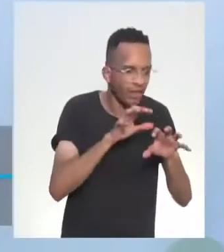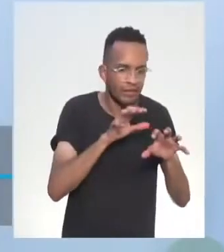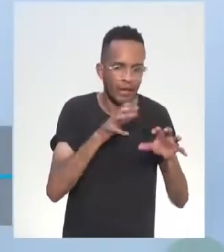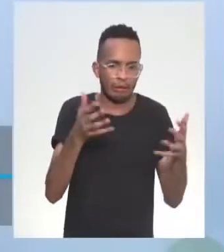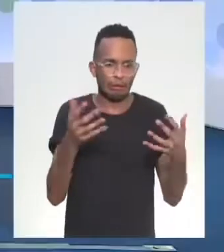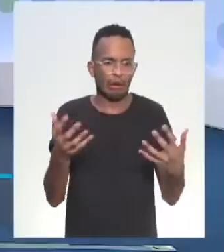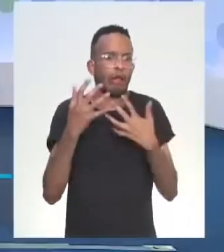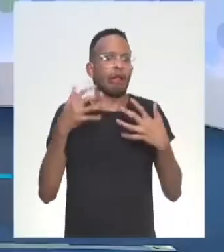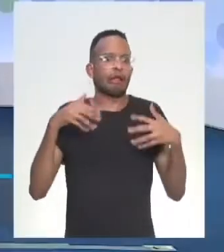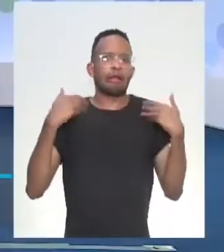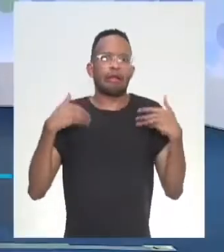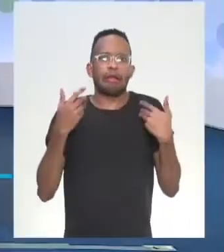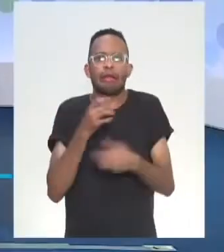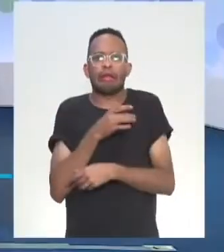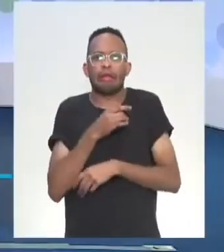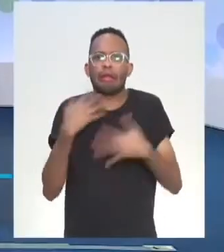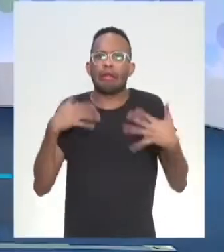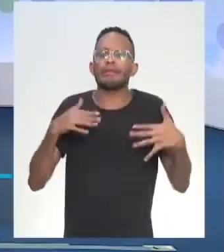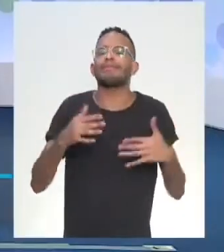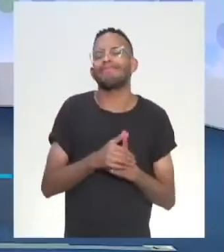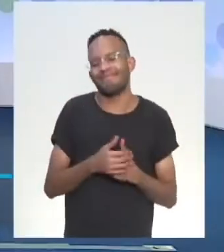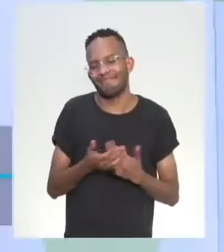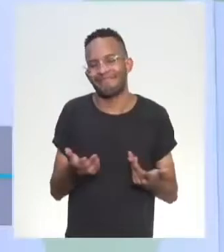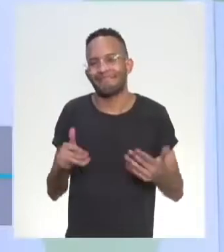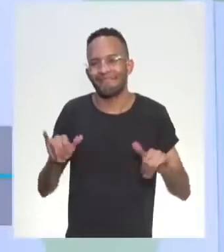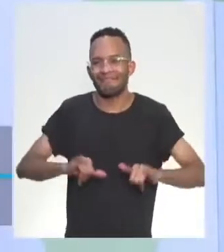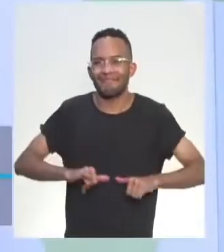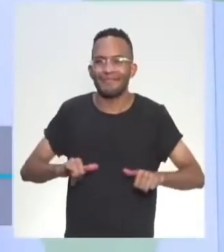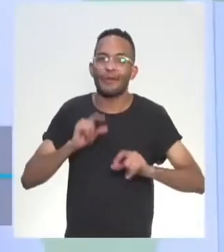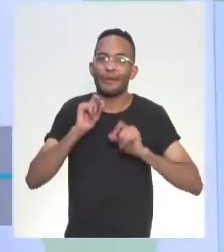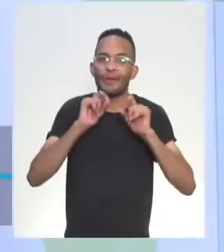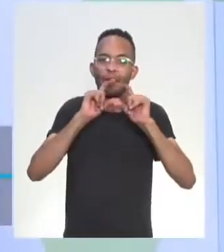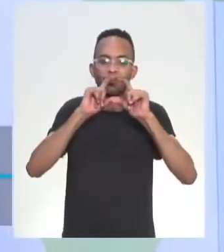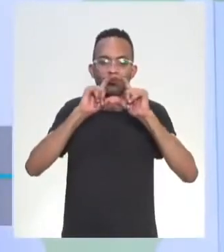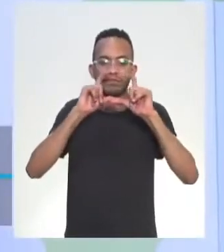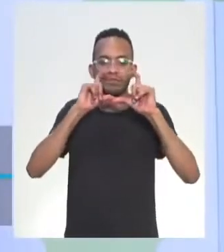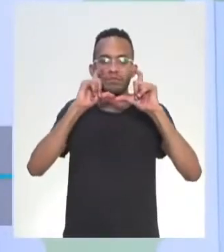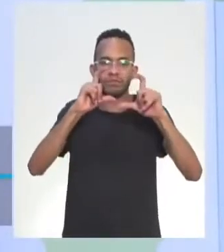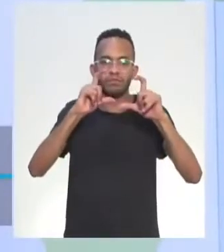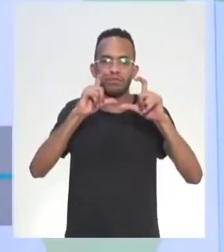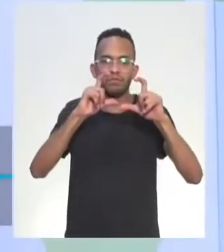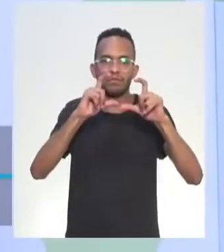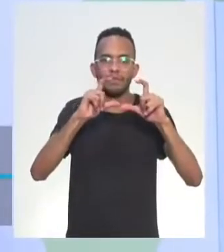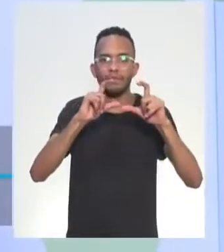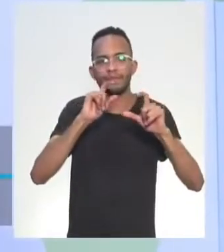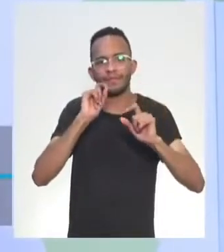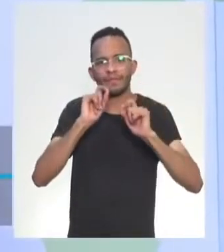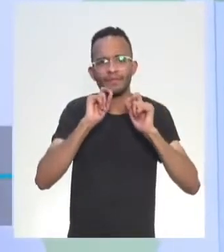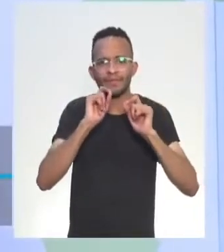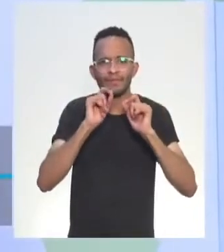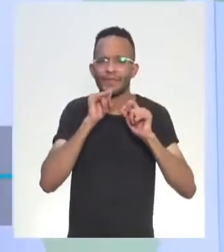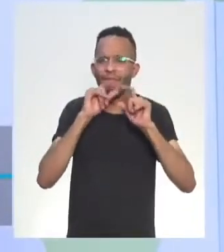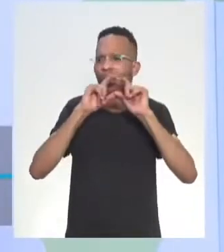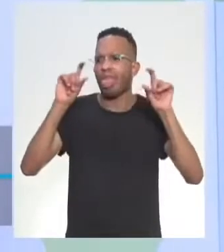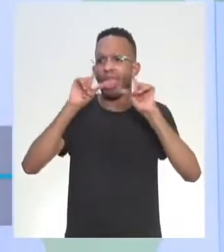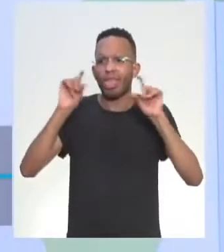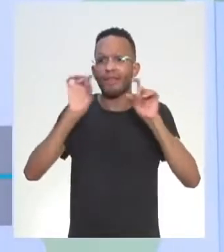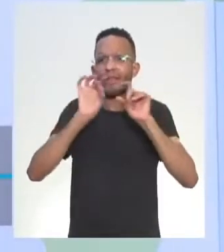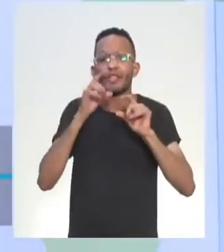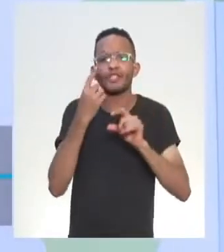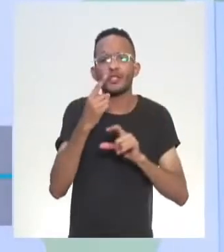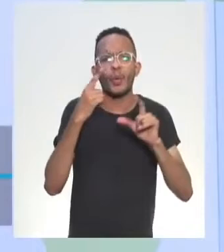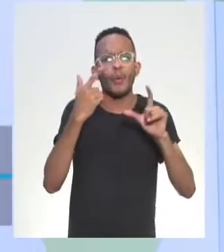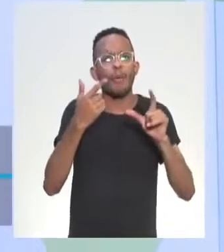assustando, está com medo. É isso mesmo. Então, olha só como os quadrinhos, e nesse caso aí, se alguém questionou, mas não são quadrinhos, é só